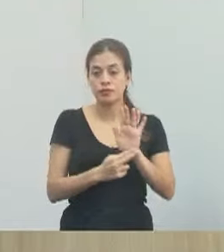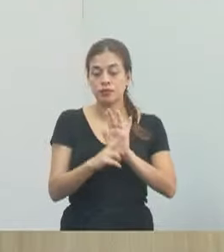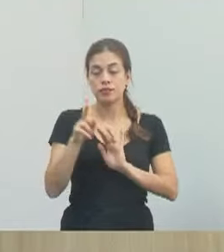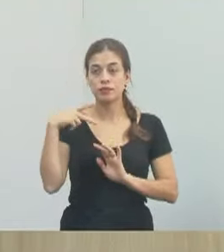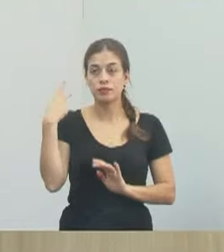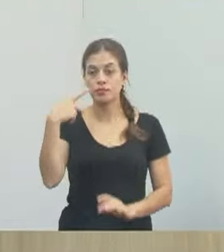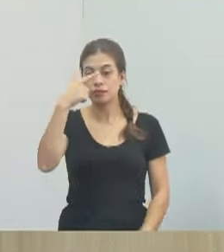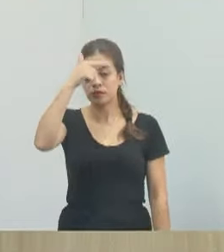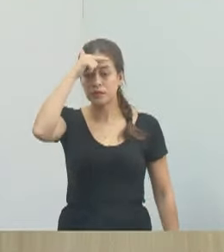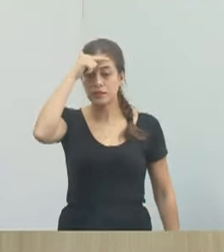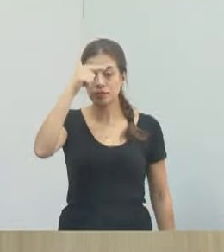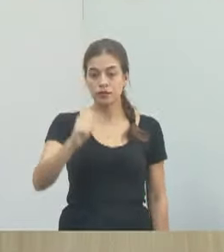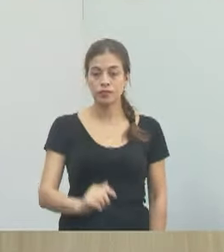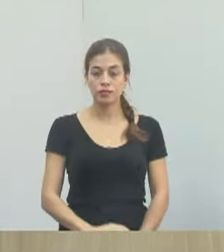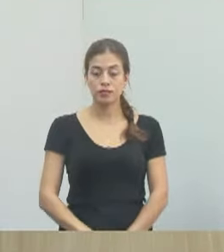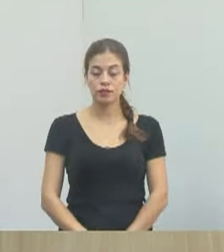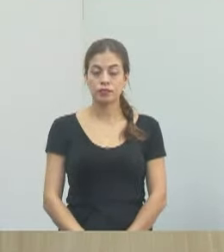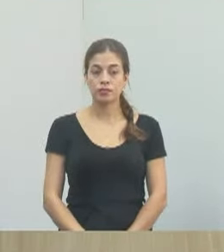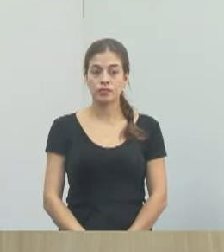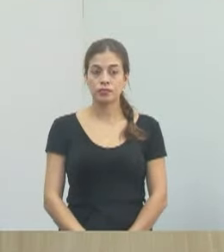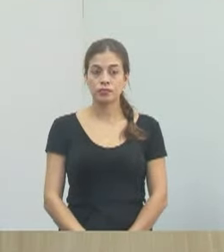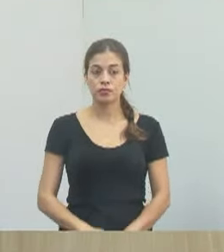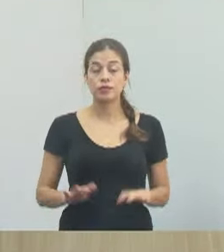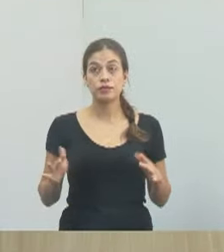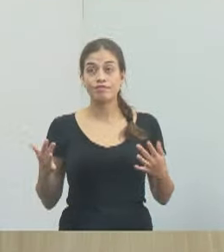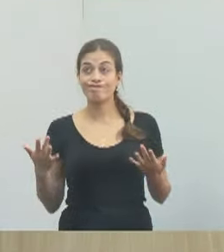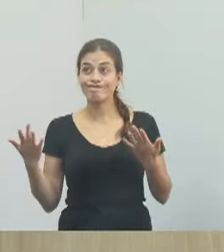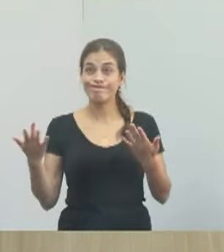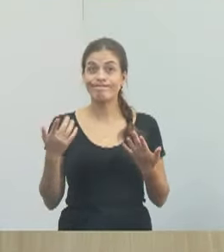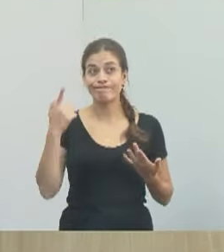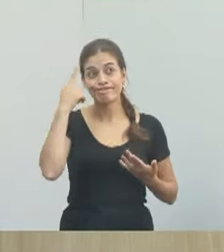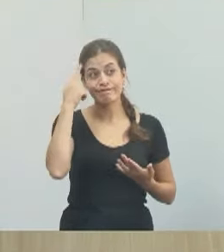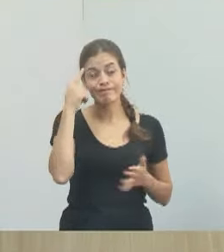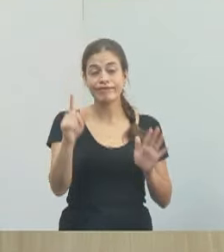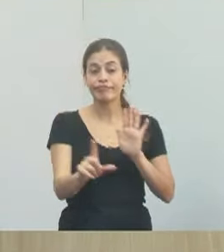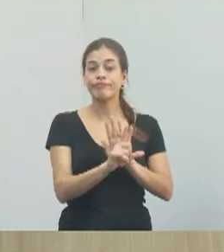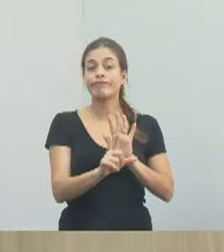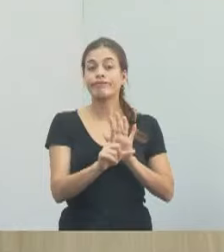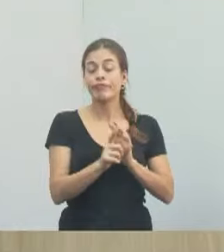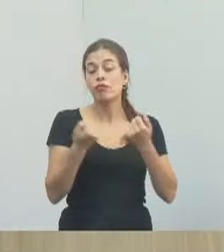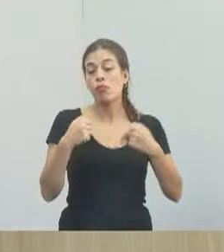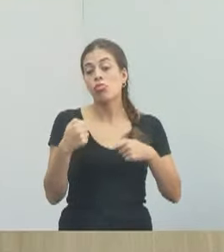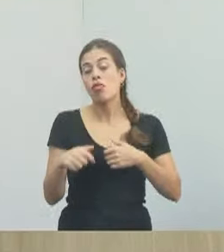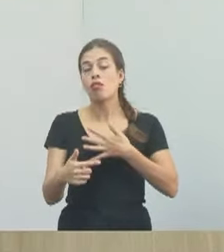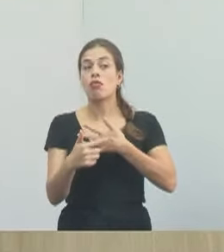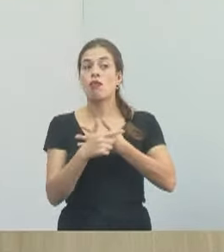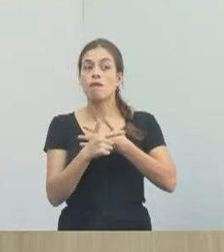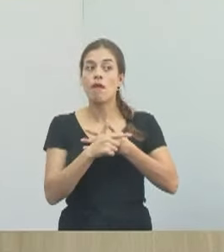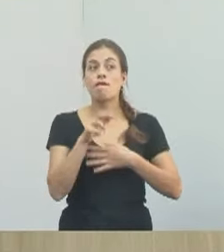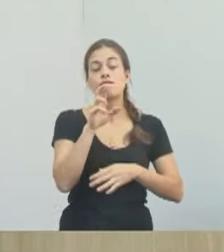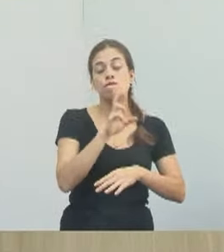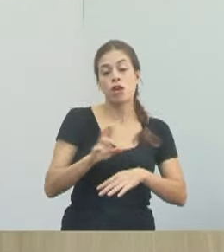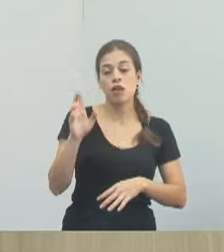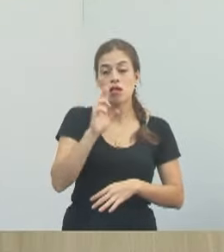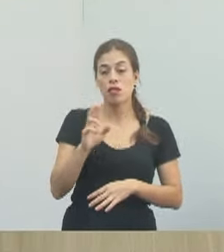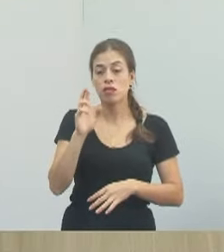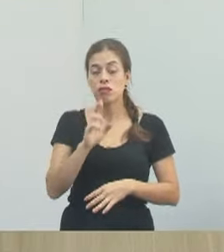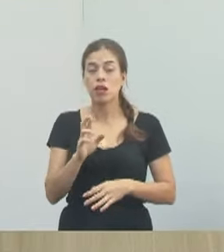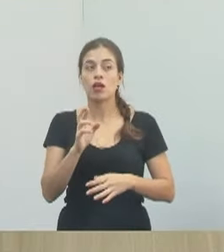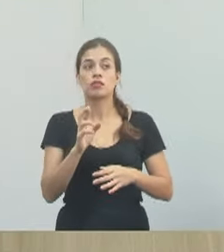luí Flávio con a prerrogativa do Legislativo fiscalizados ações